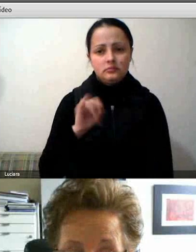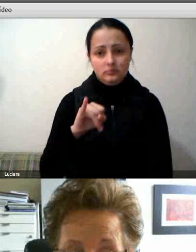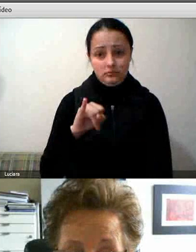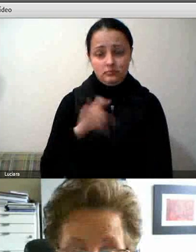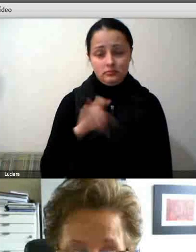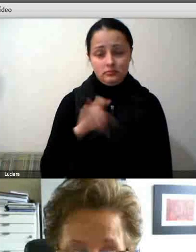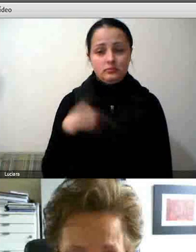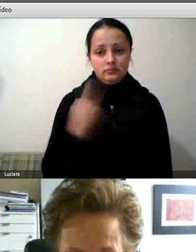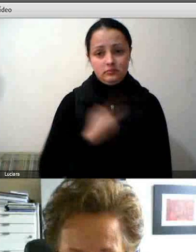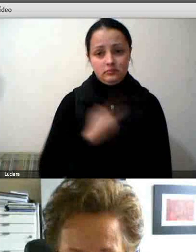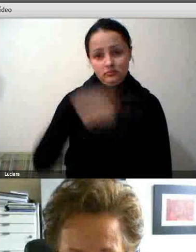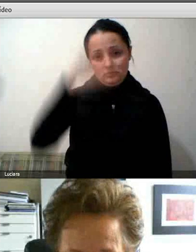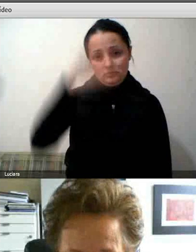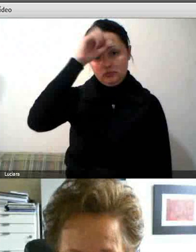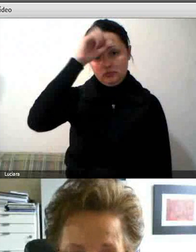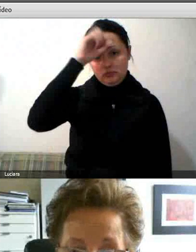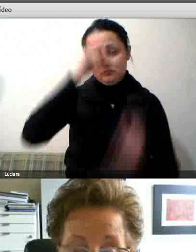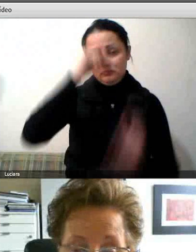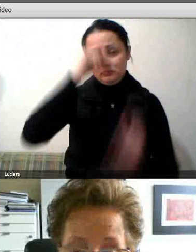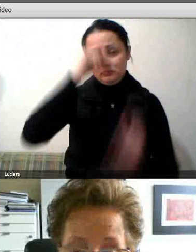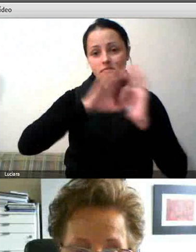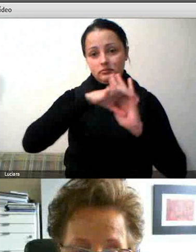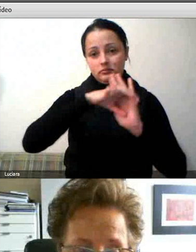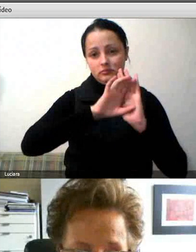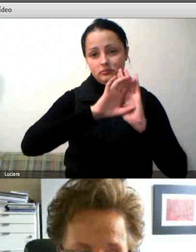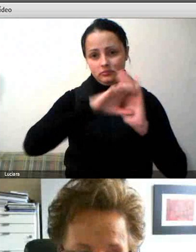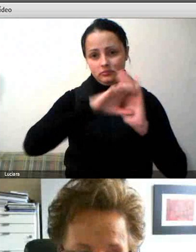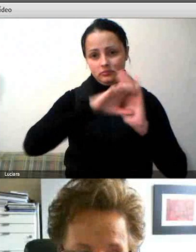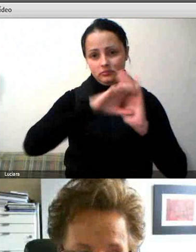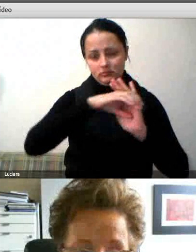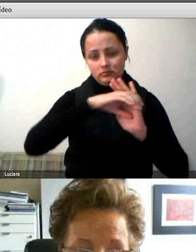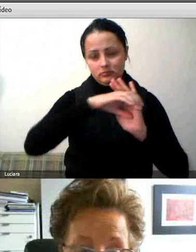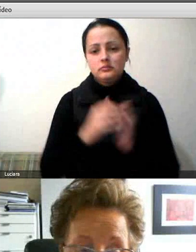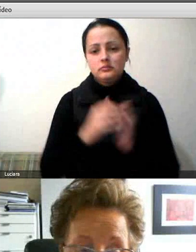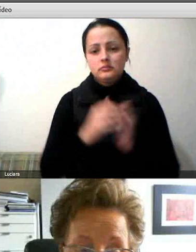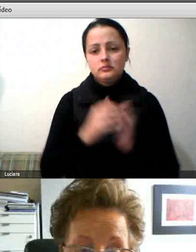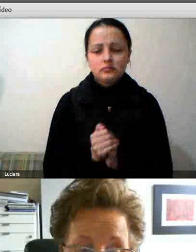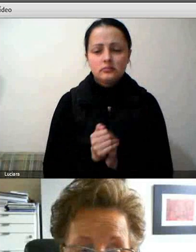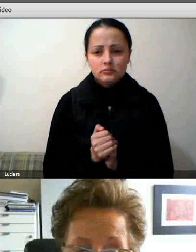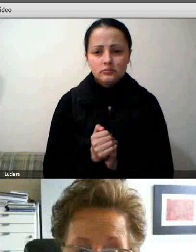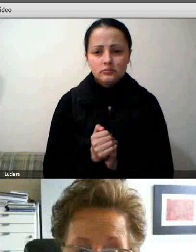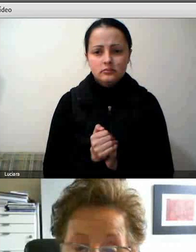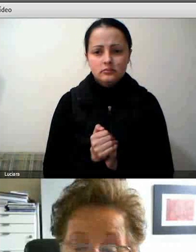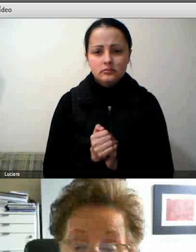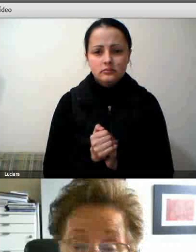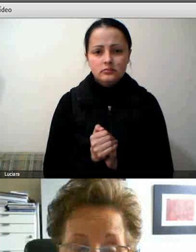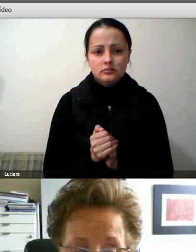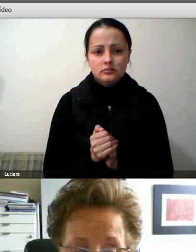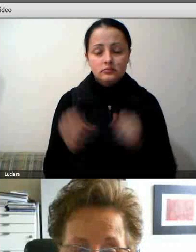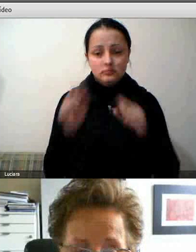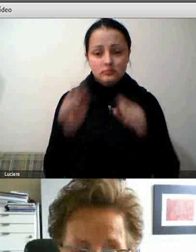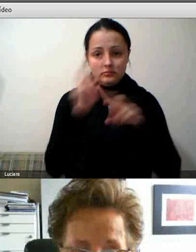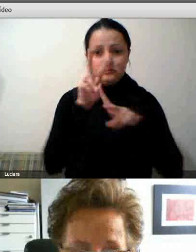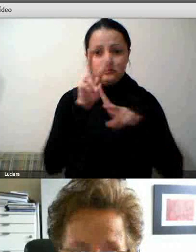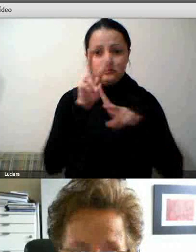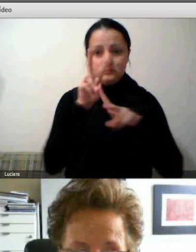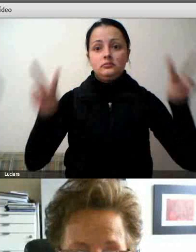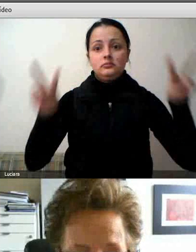de subconceitos. E por isso é interdisciplinar. Agora, o que vem primeiro no